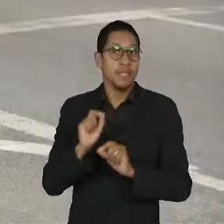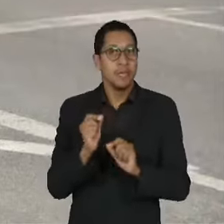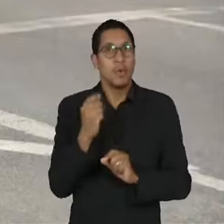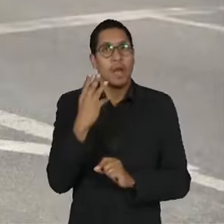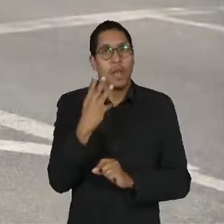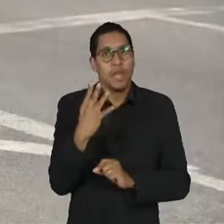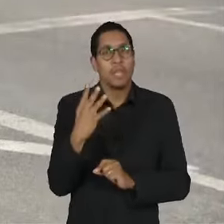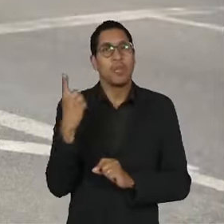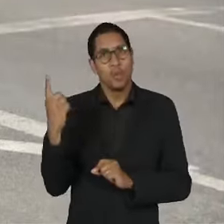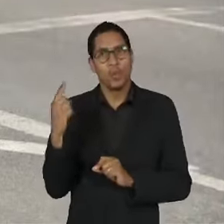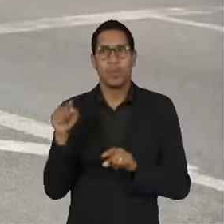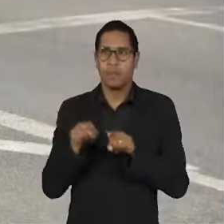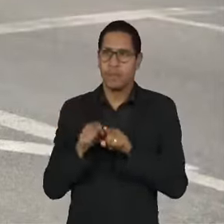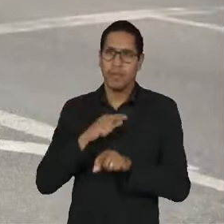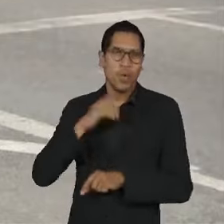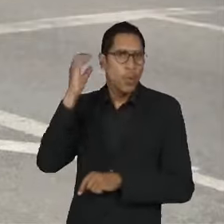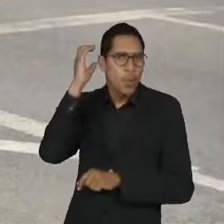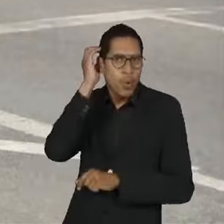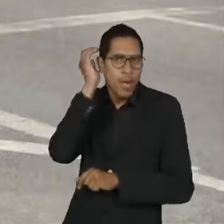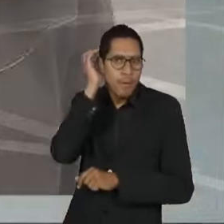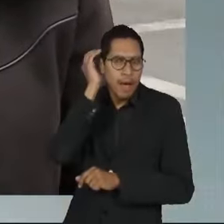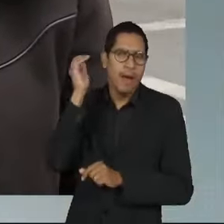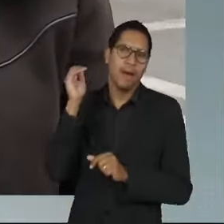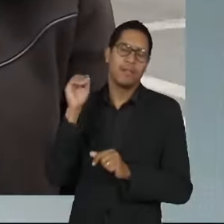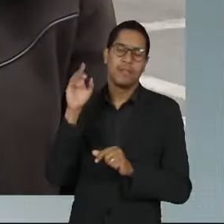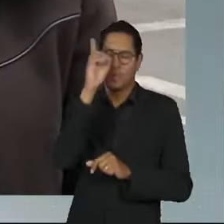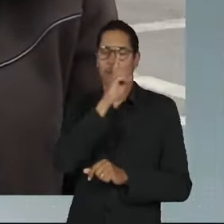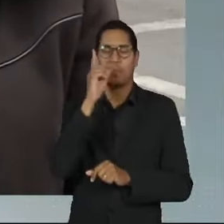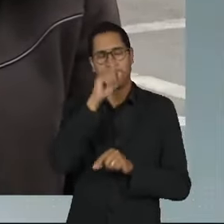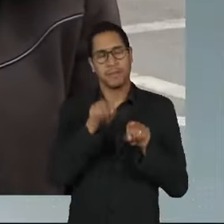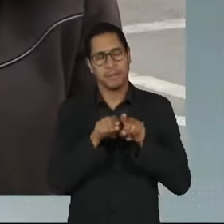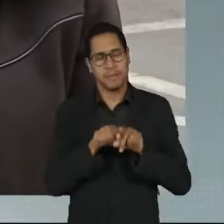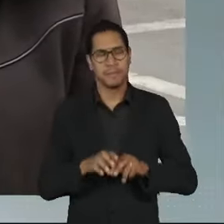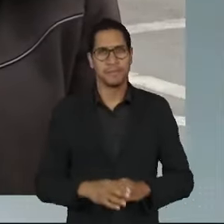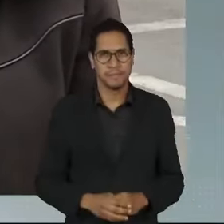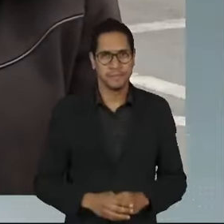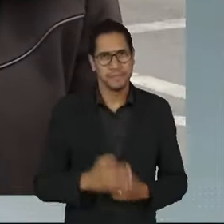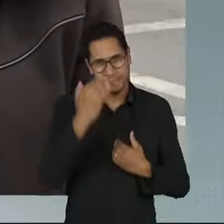Cuiabá até domingo. Aldo, é com você. Obrigado, Laís, pelas informações.